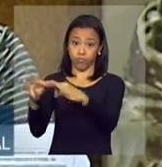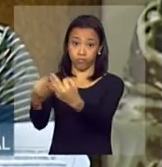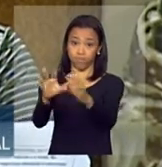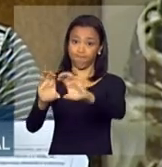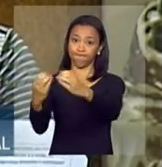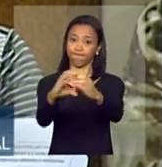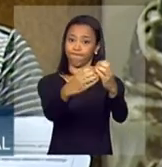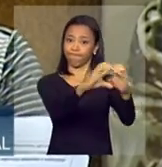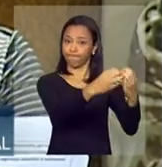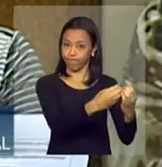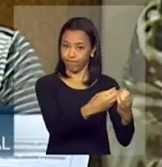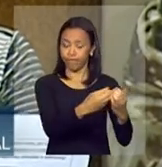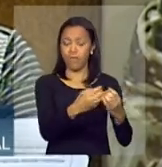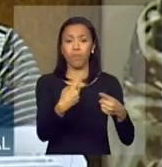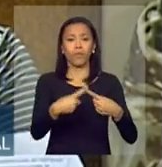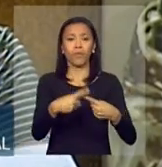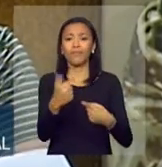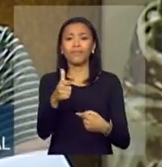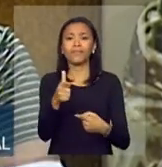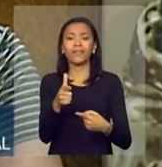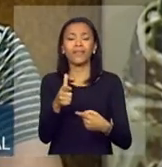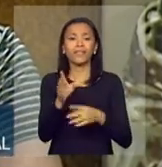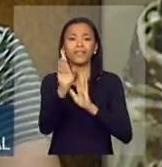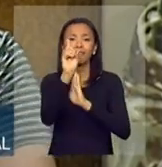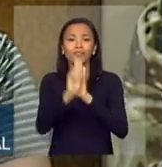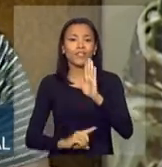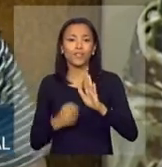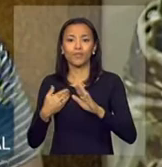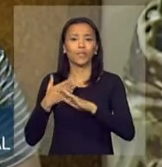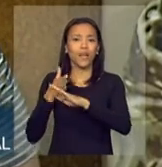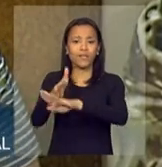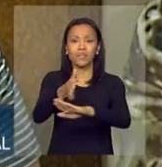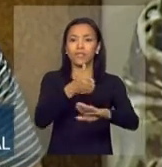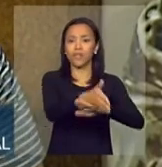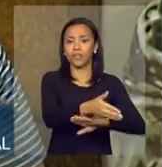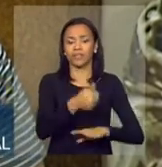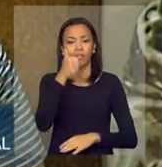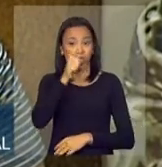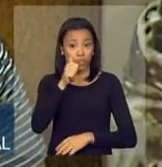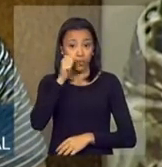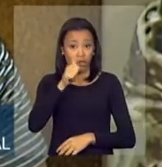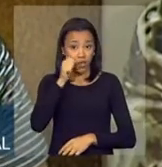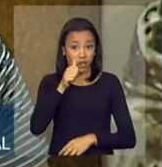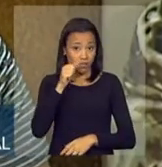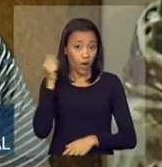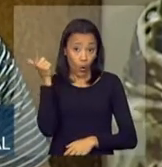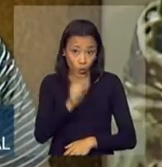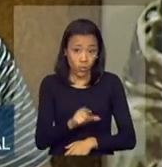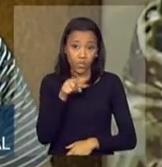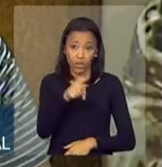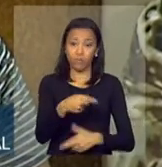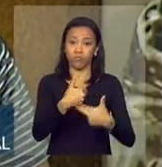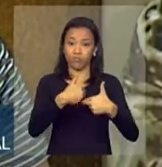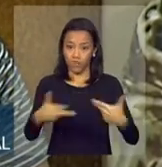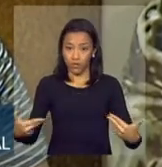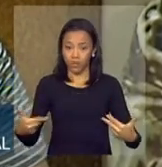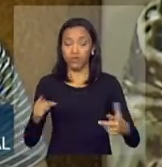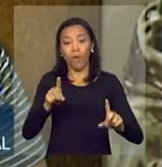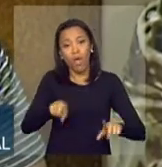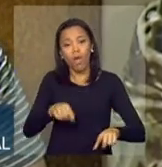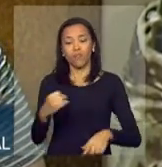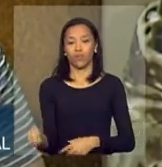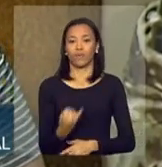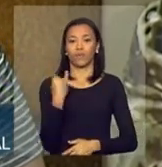acesso, não tem garantido o acesso das mulheres ao recurso. É importante que